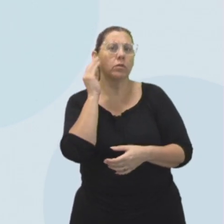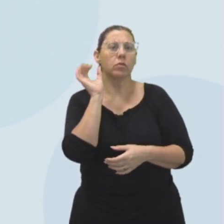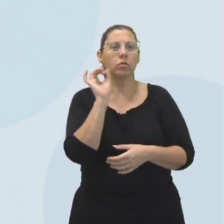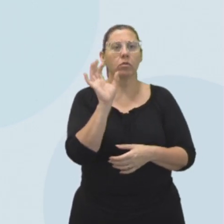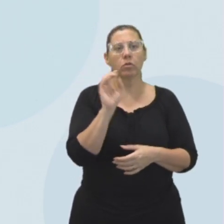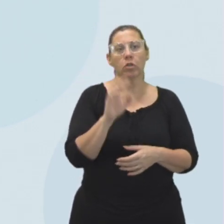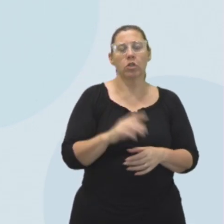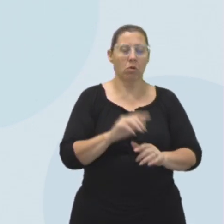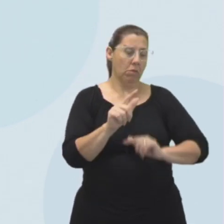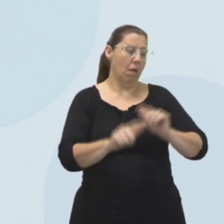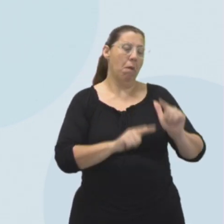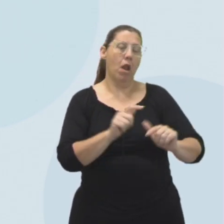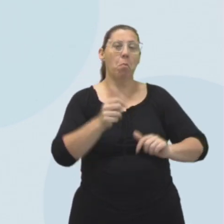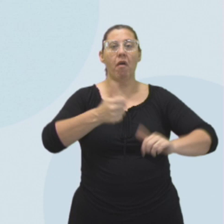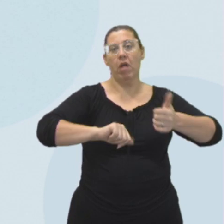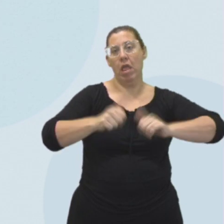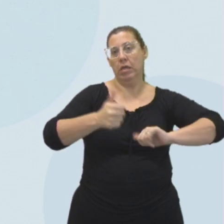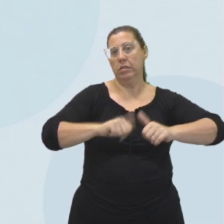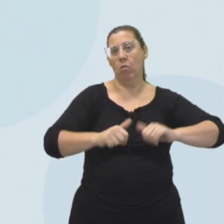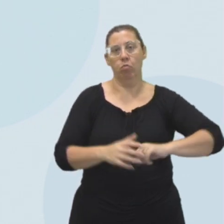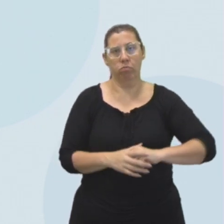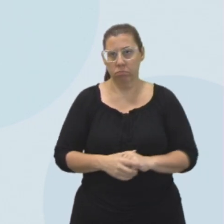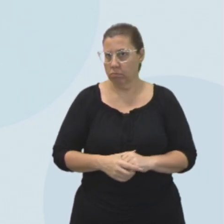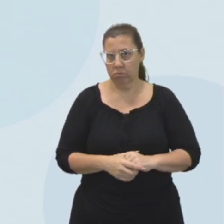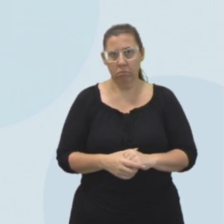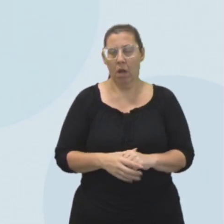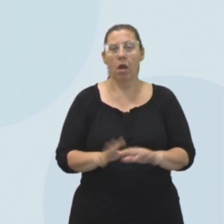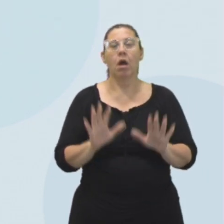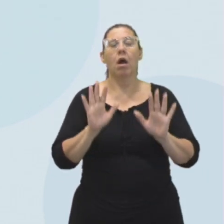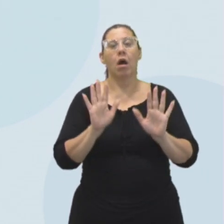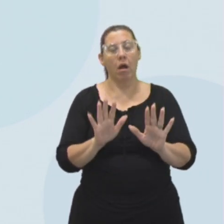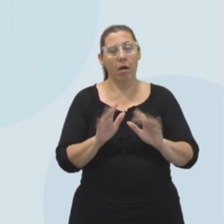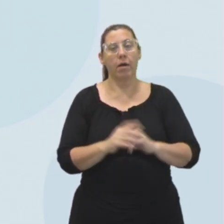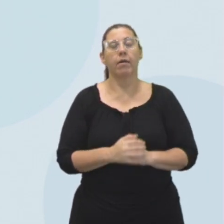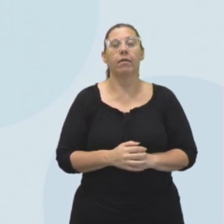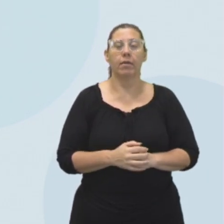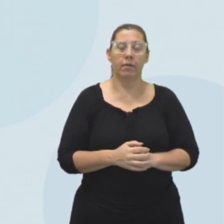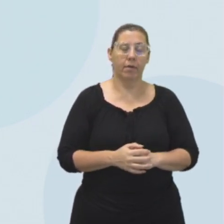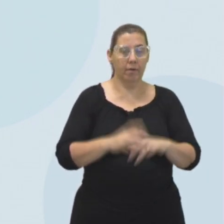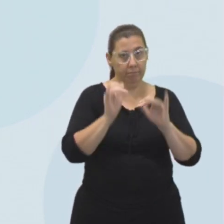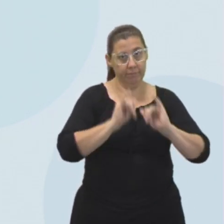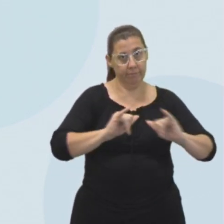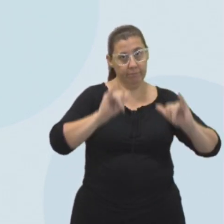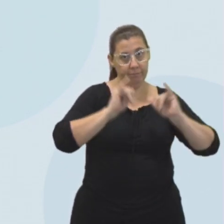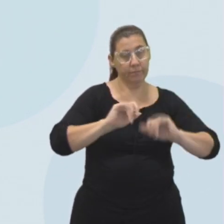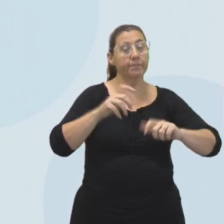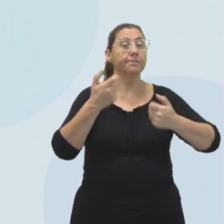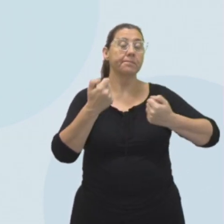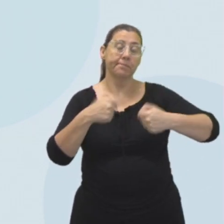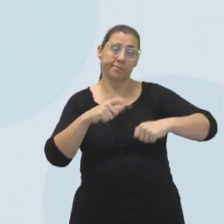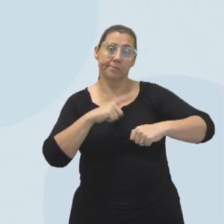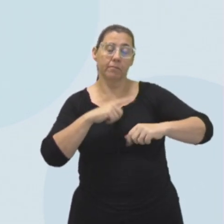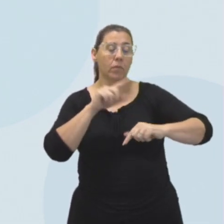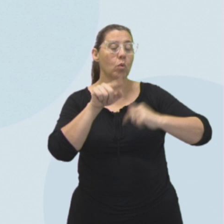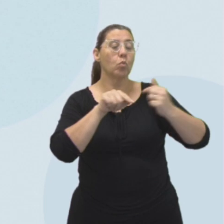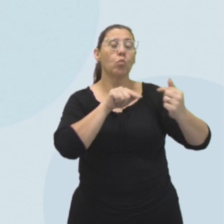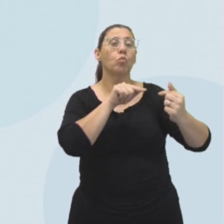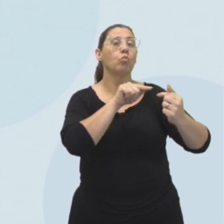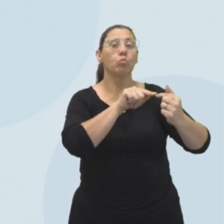de um trabalho avaliativo. Então, as narrativas, no caso, precisam ter um